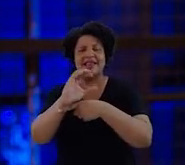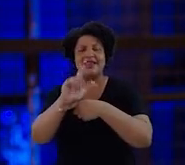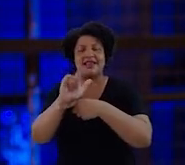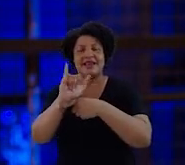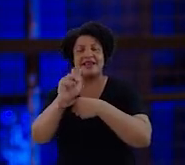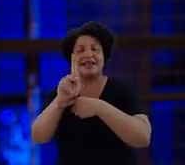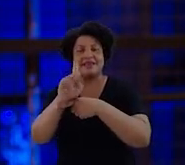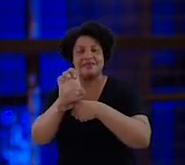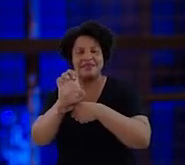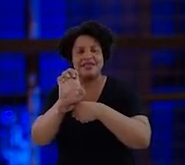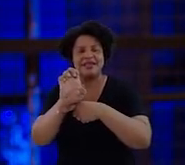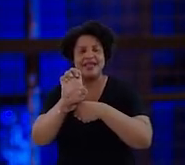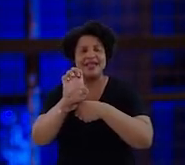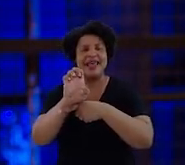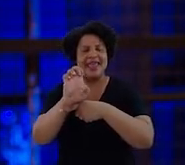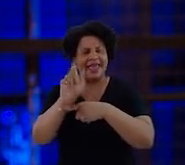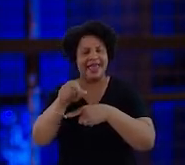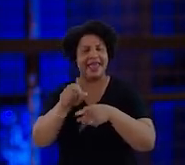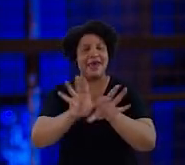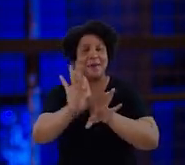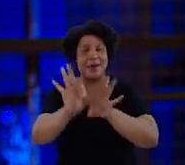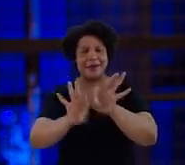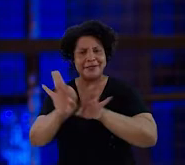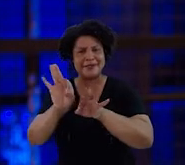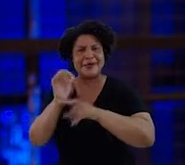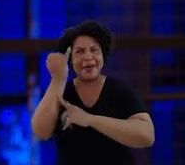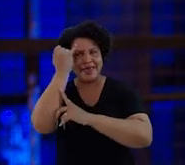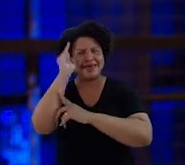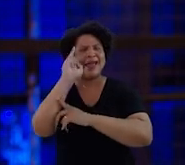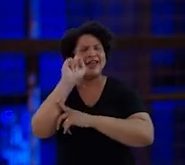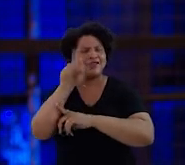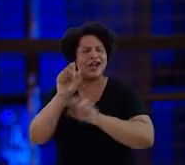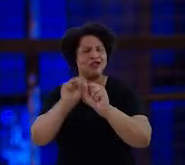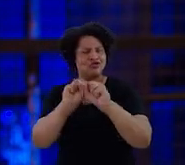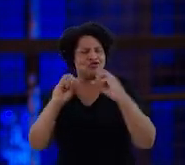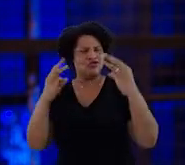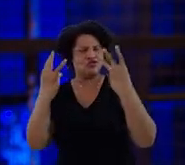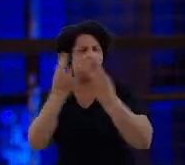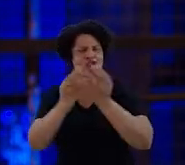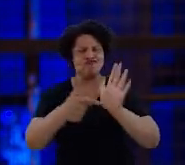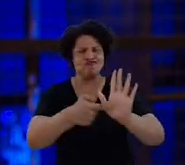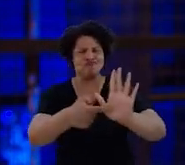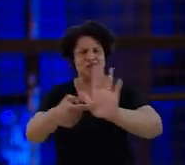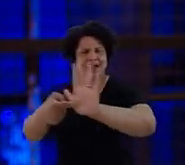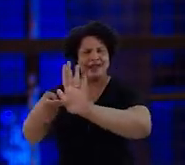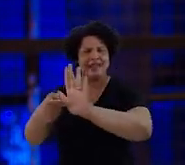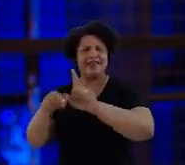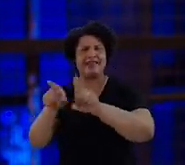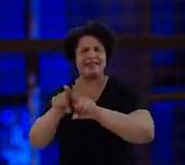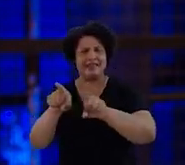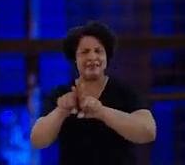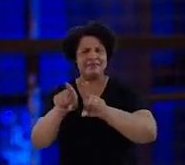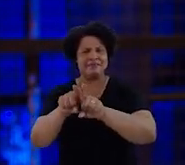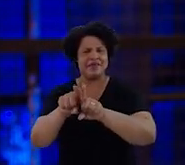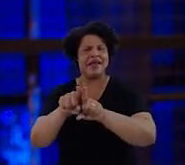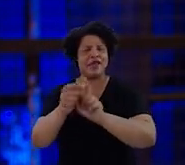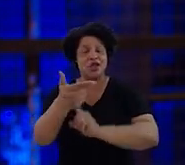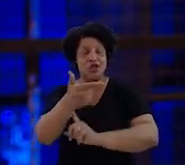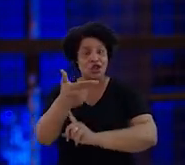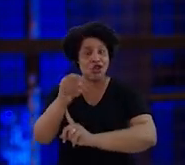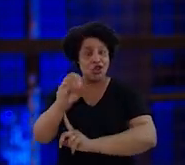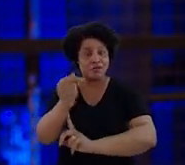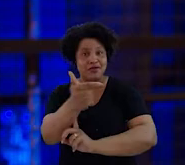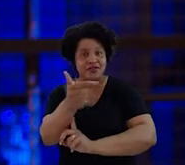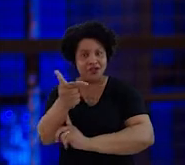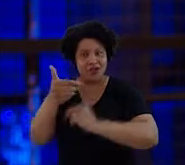organização, sabe? Organização. Mas a ideia é essa. Já estou preparando o show, já estou preparando o álbum para lançar. E 2022 vai